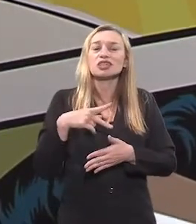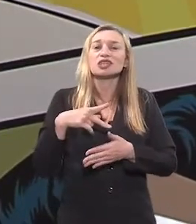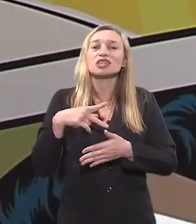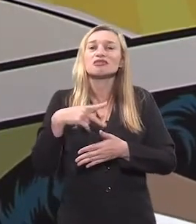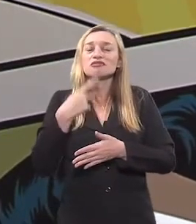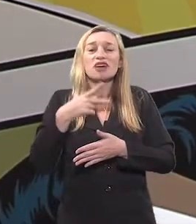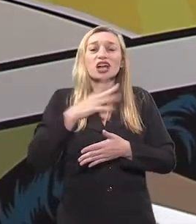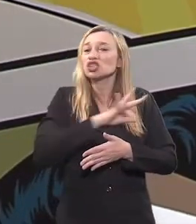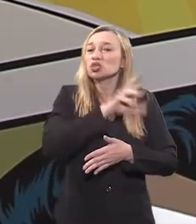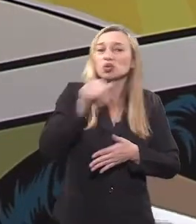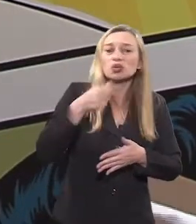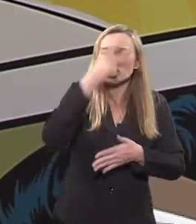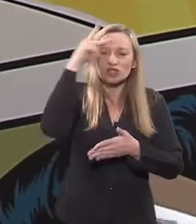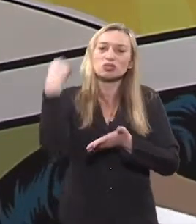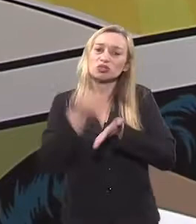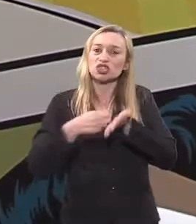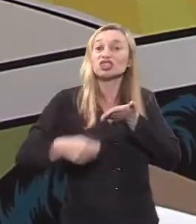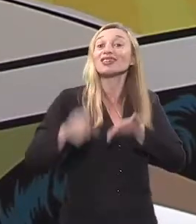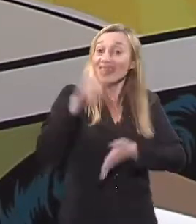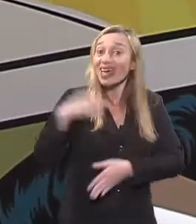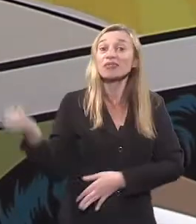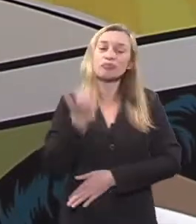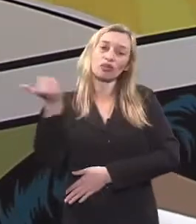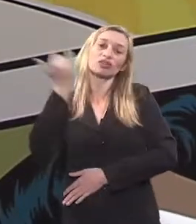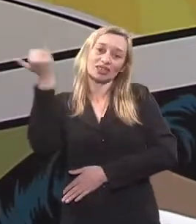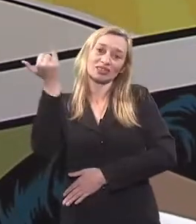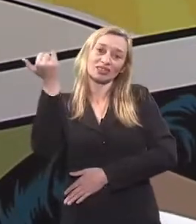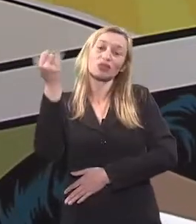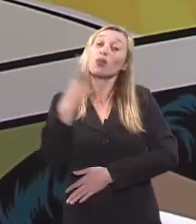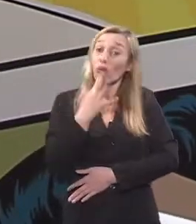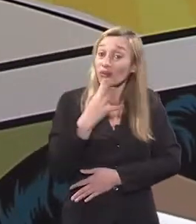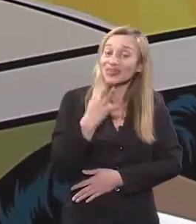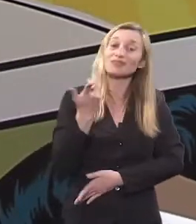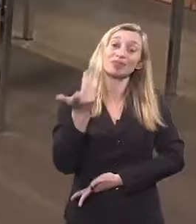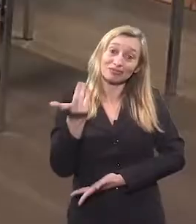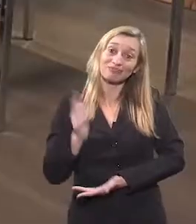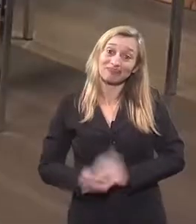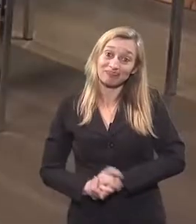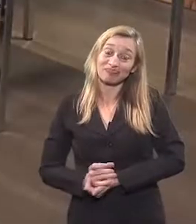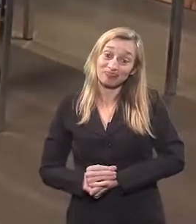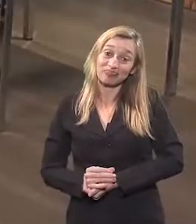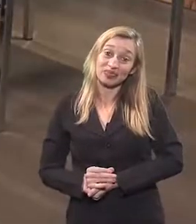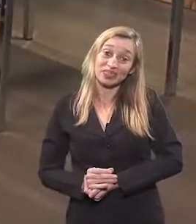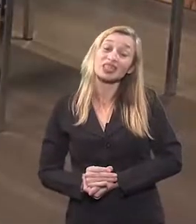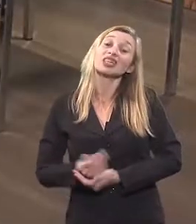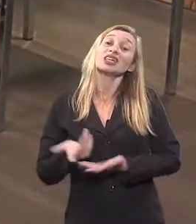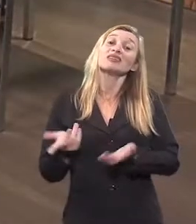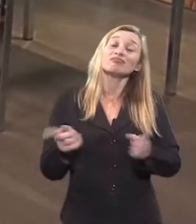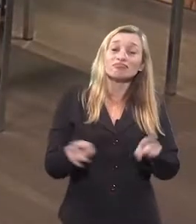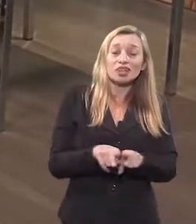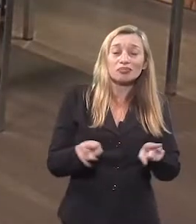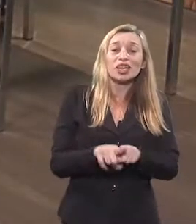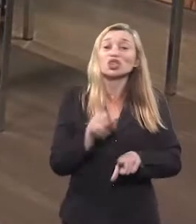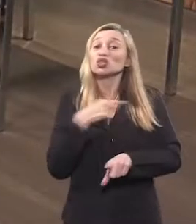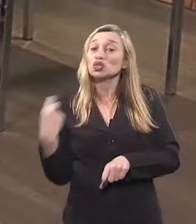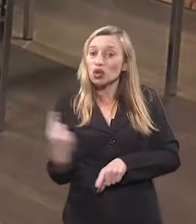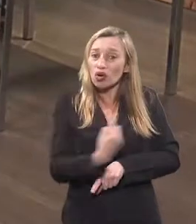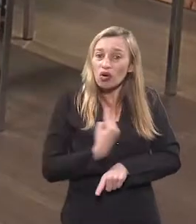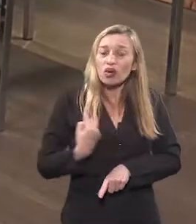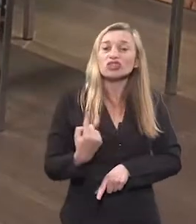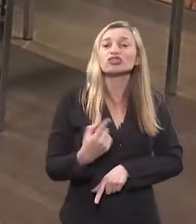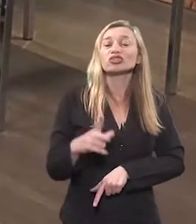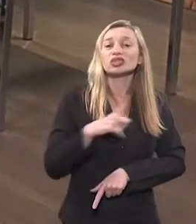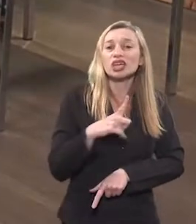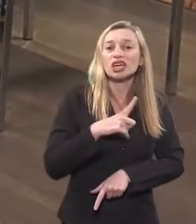as escritoras. Isso é que é importante, referenciar. Sim. Em face disso,